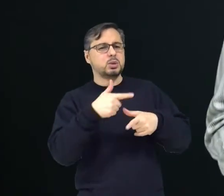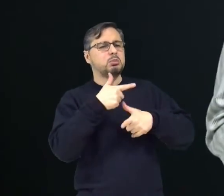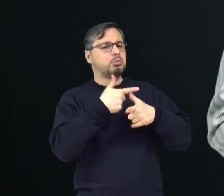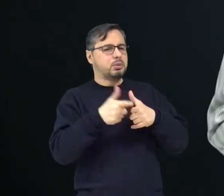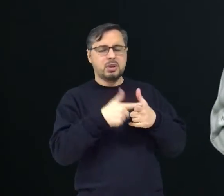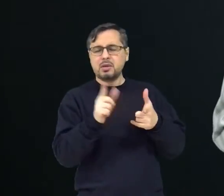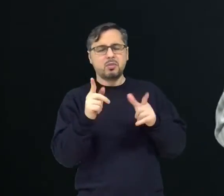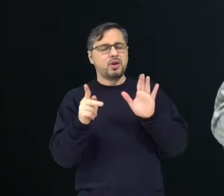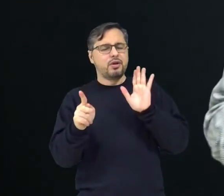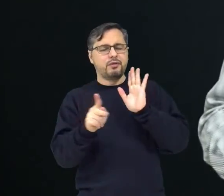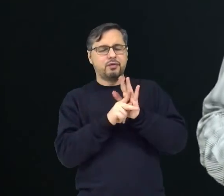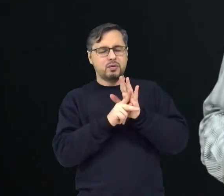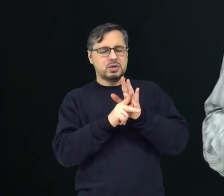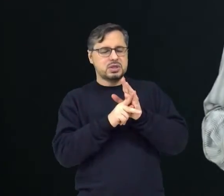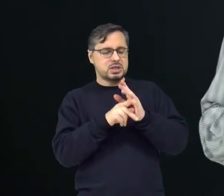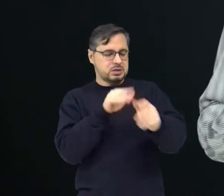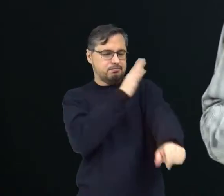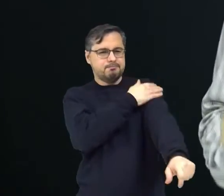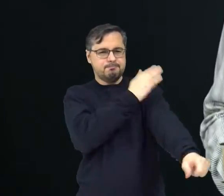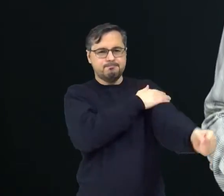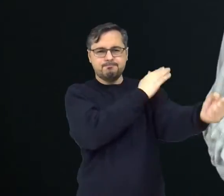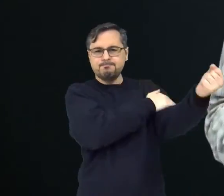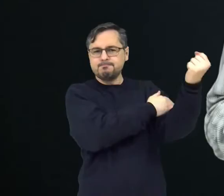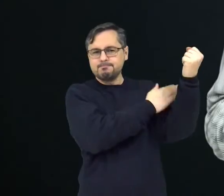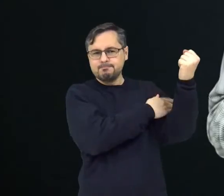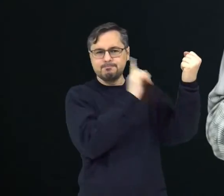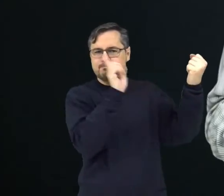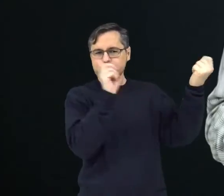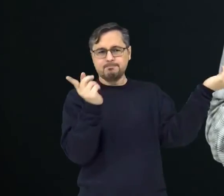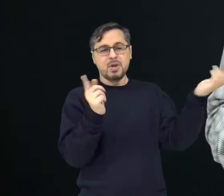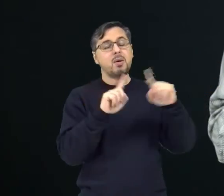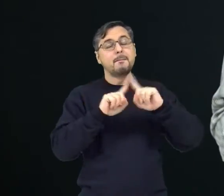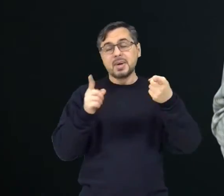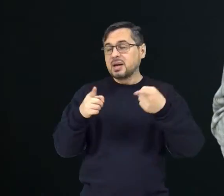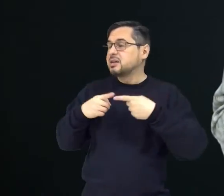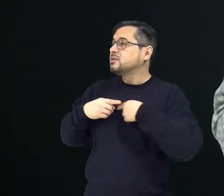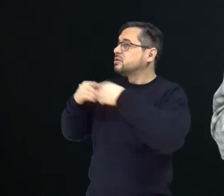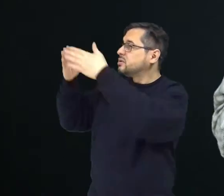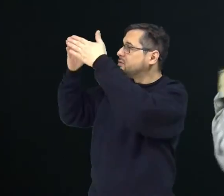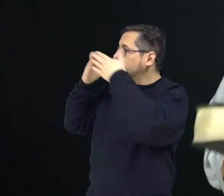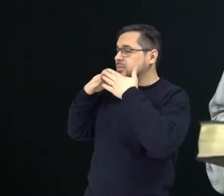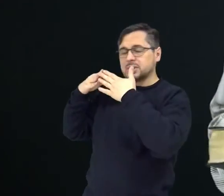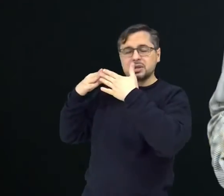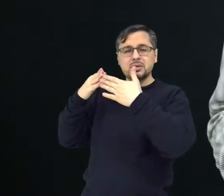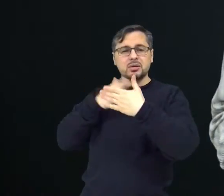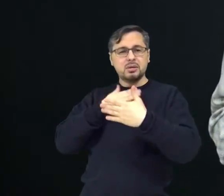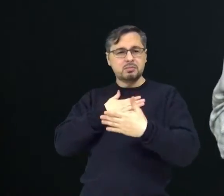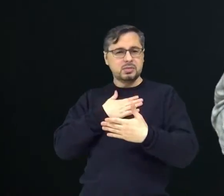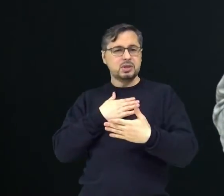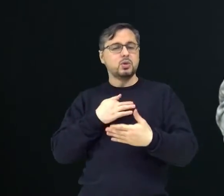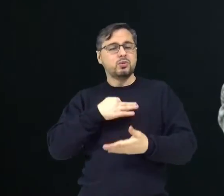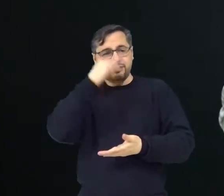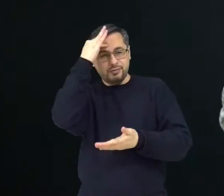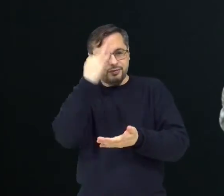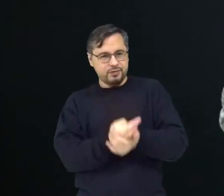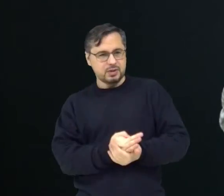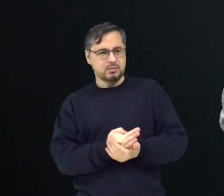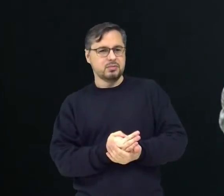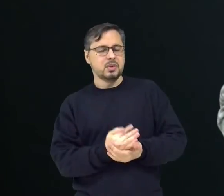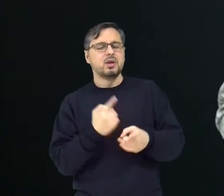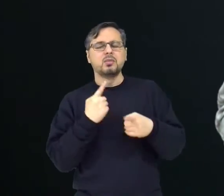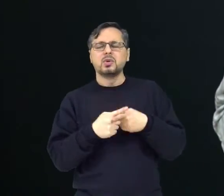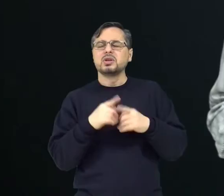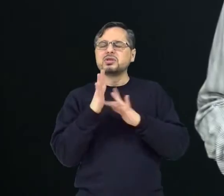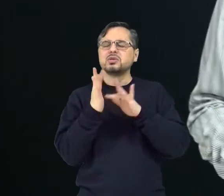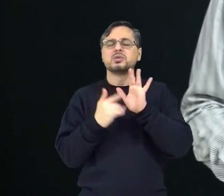por forças naturais e não por força própria, mas invocando a minha presença, ou seja, com fé, porque o antídoto apresentado por